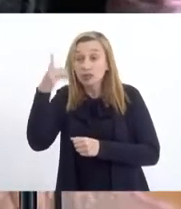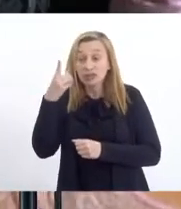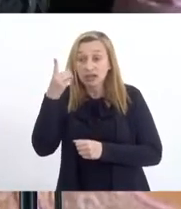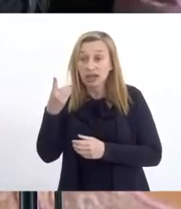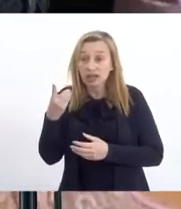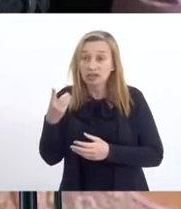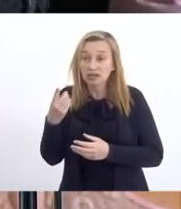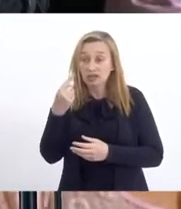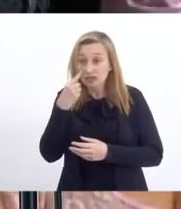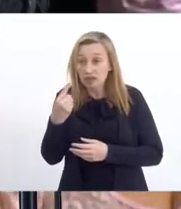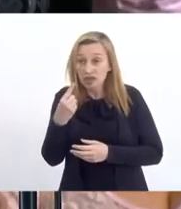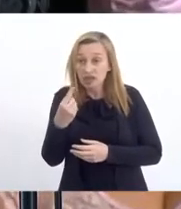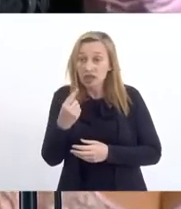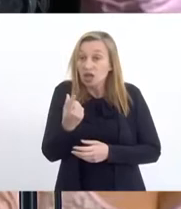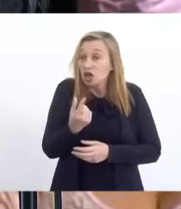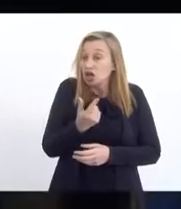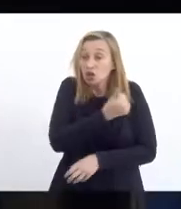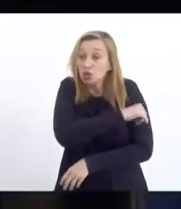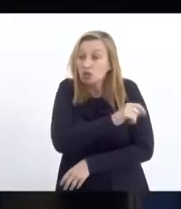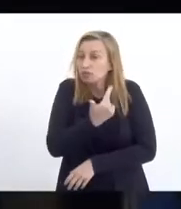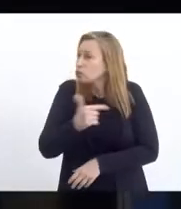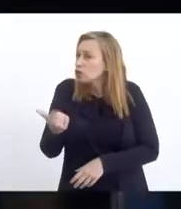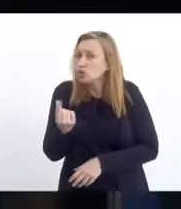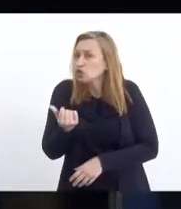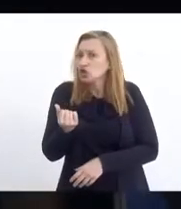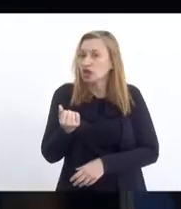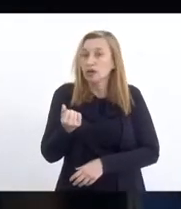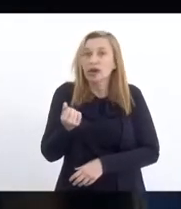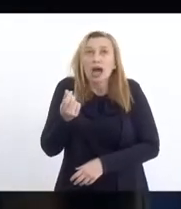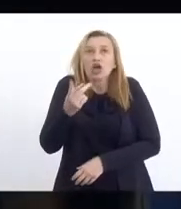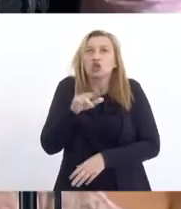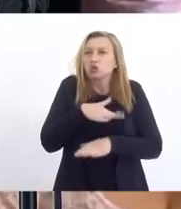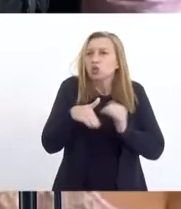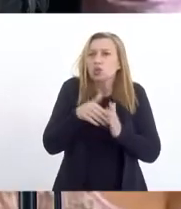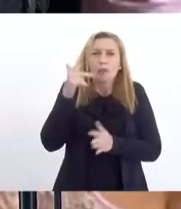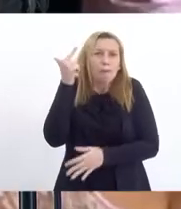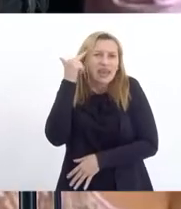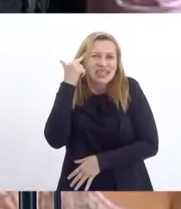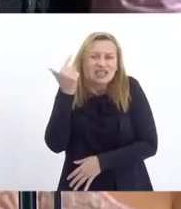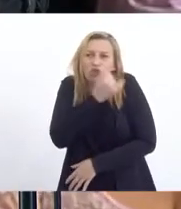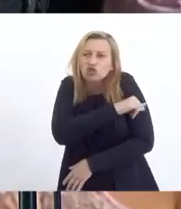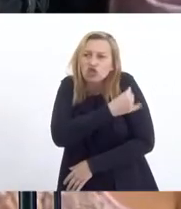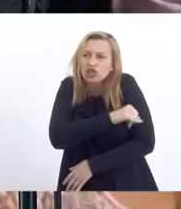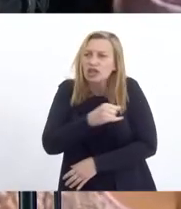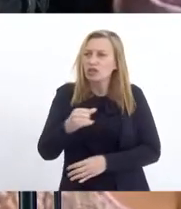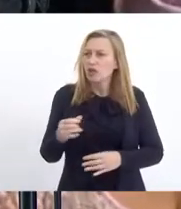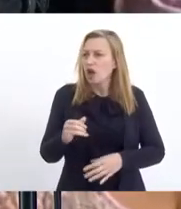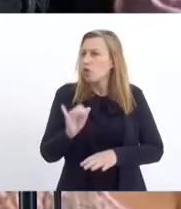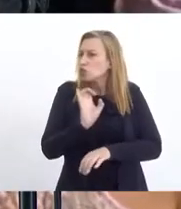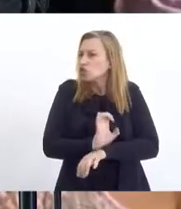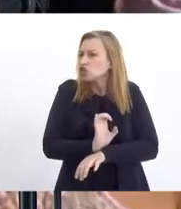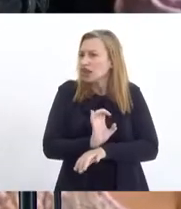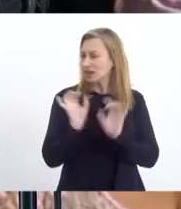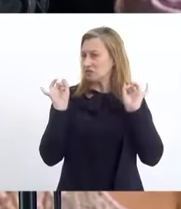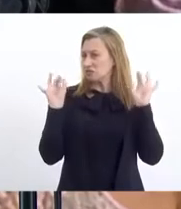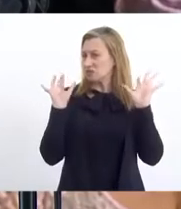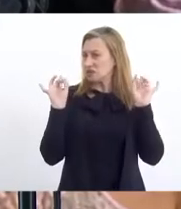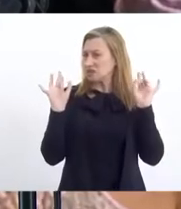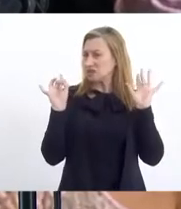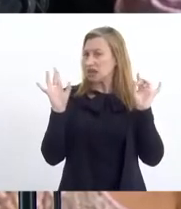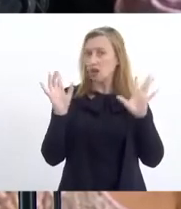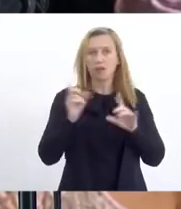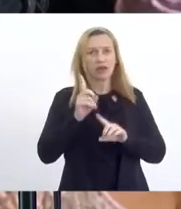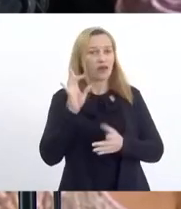tem o dinheiro que eles acham que tem. Todo mundo acha que o Rio é um estado privilegiado, mas não é a realidade quando se